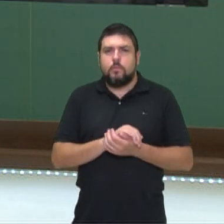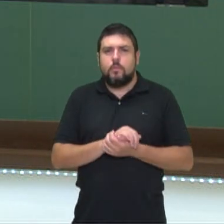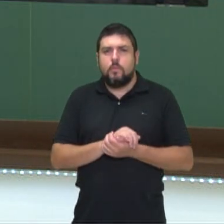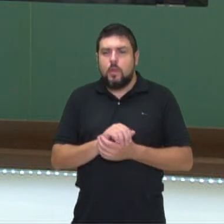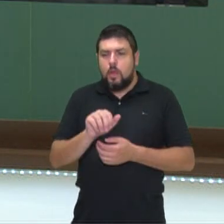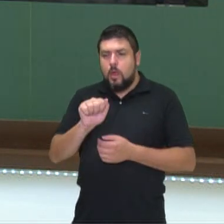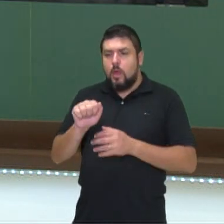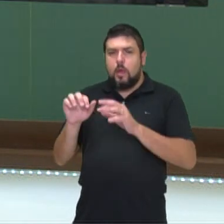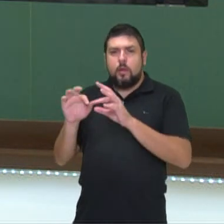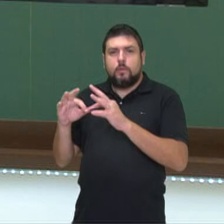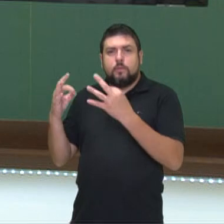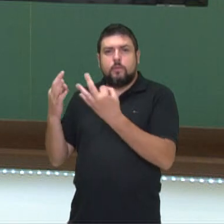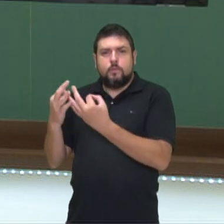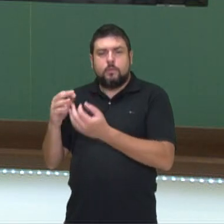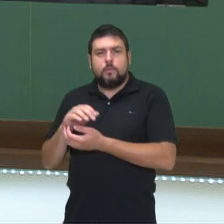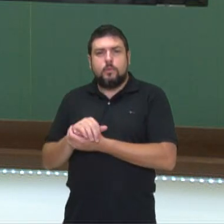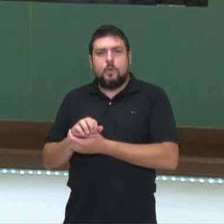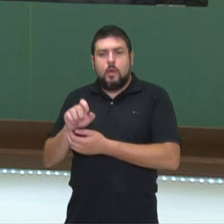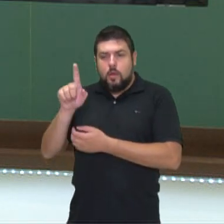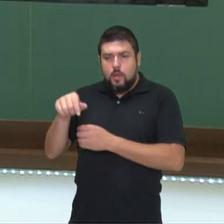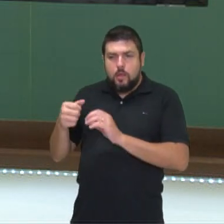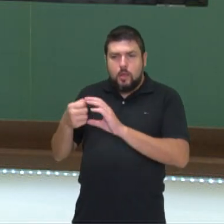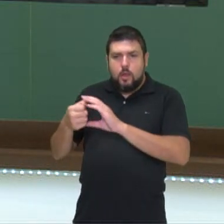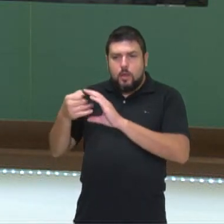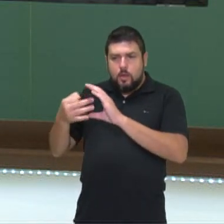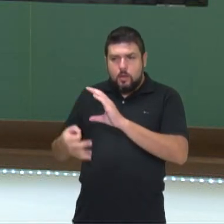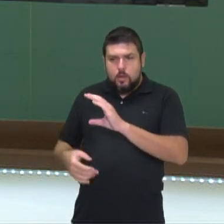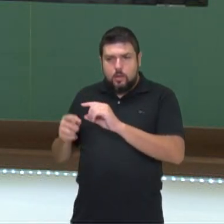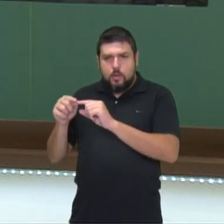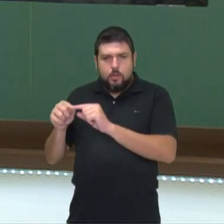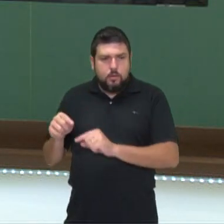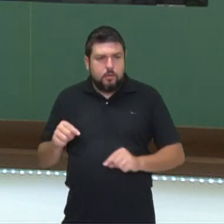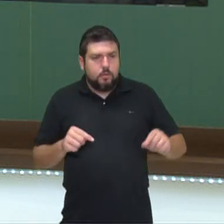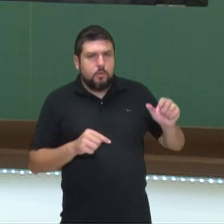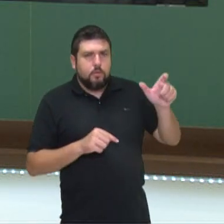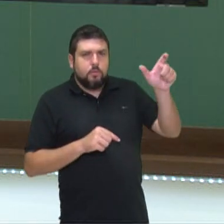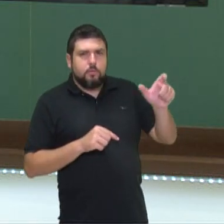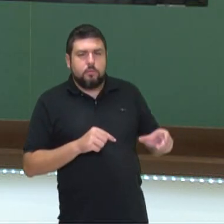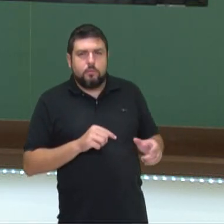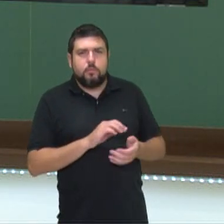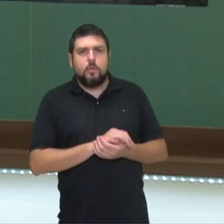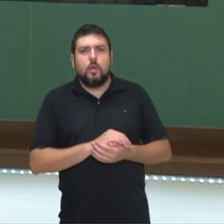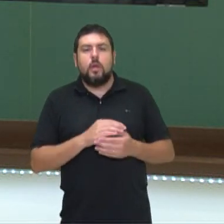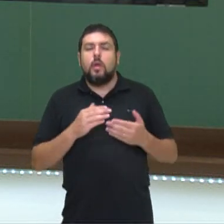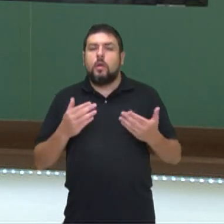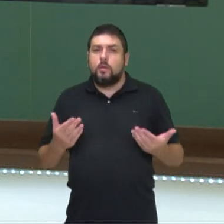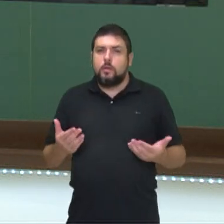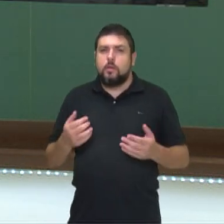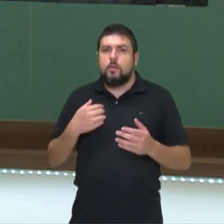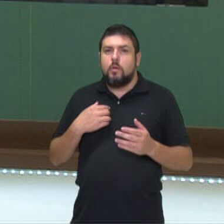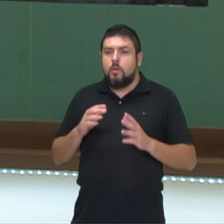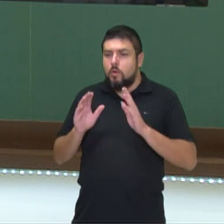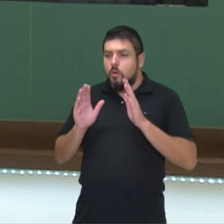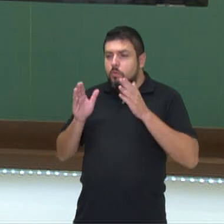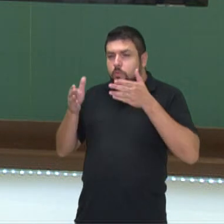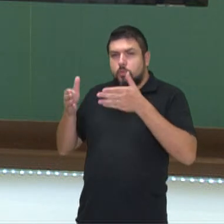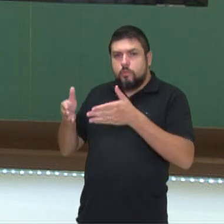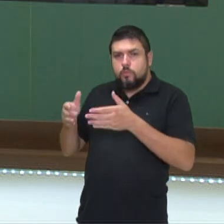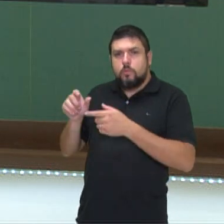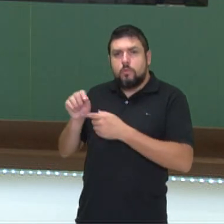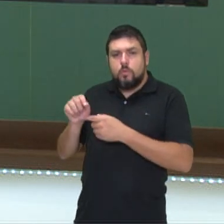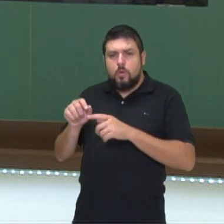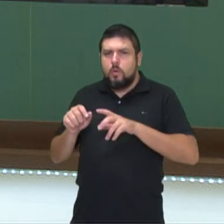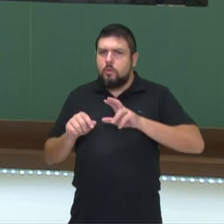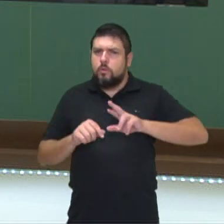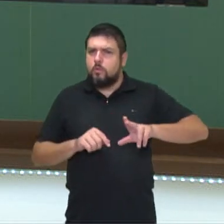desse sujeito, como característica desse sujeito. Então nós temos um predicado nominal, porque o foco, o núcleo não é o